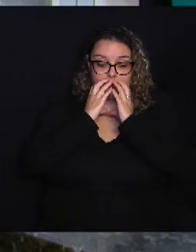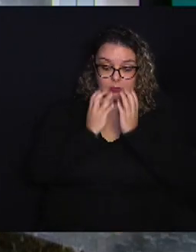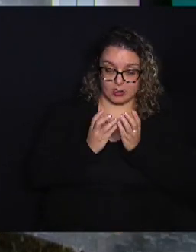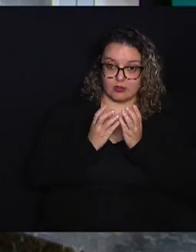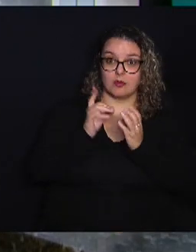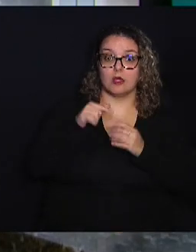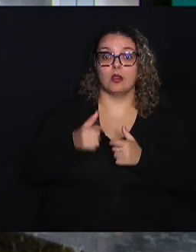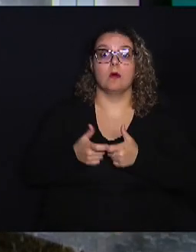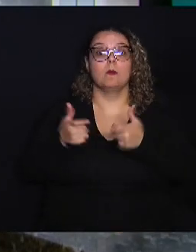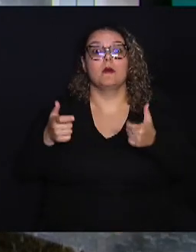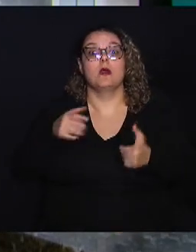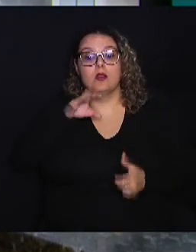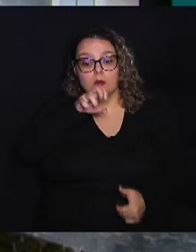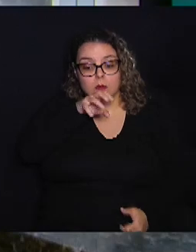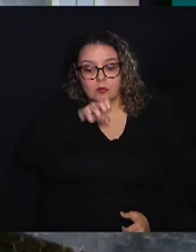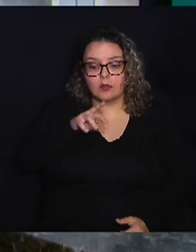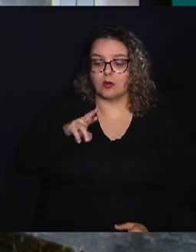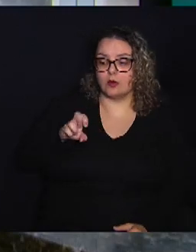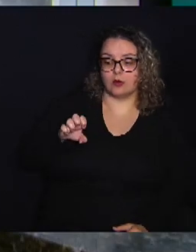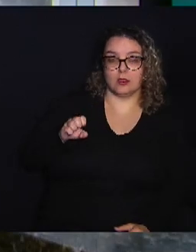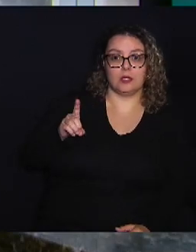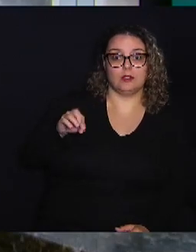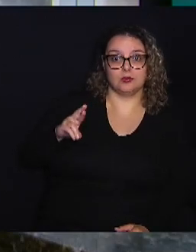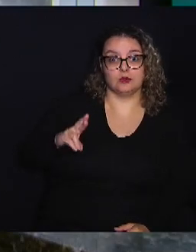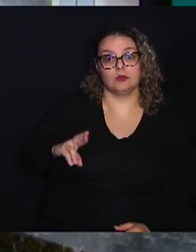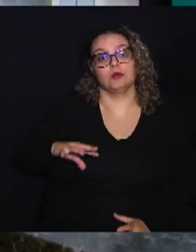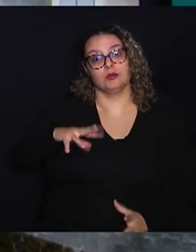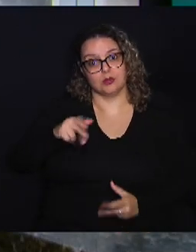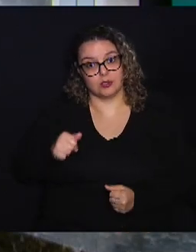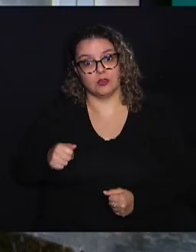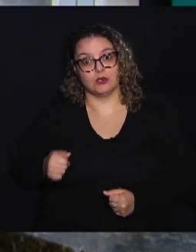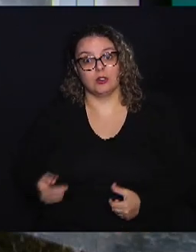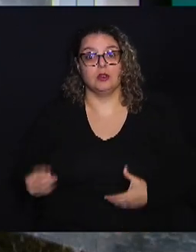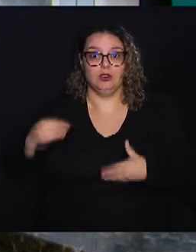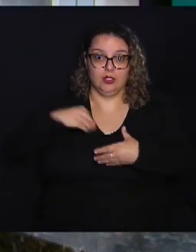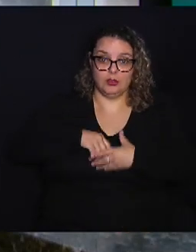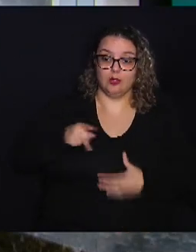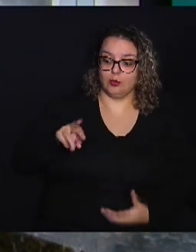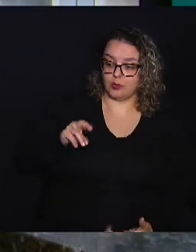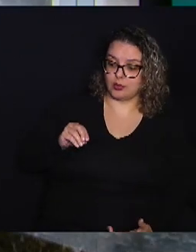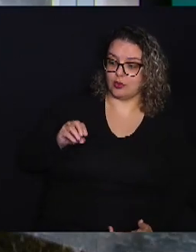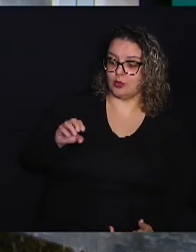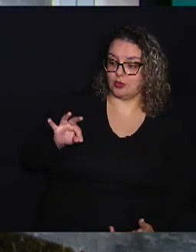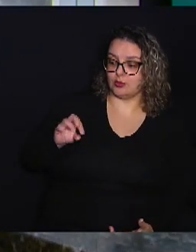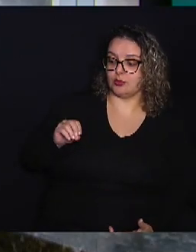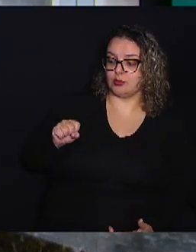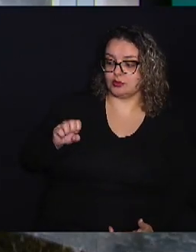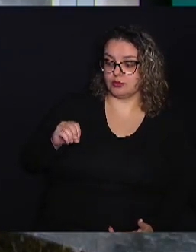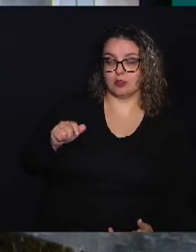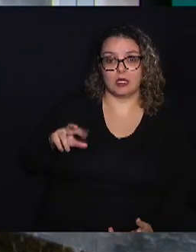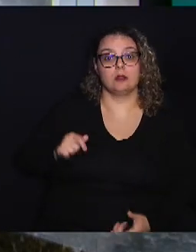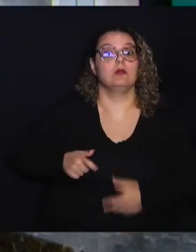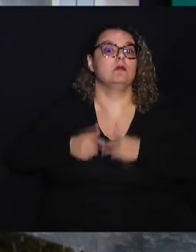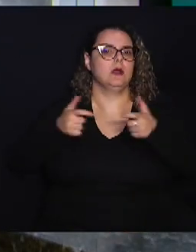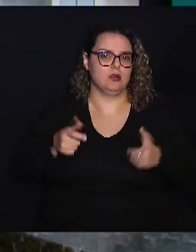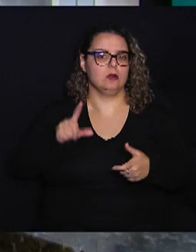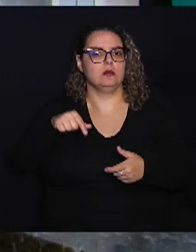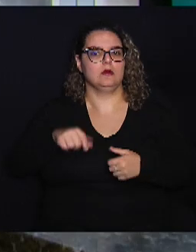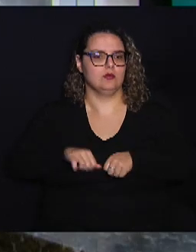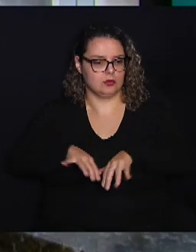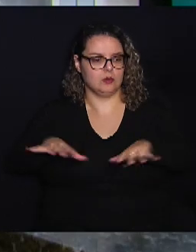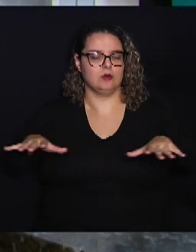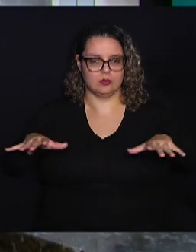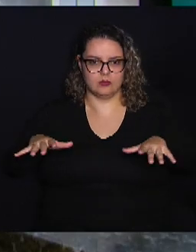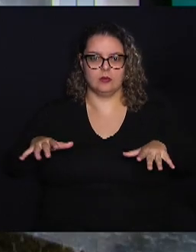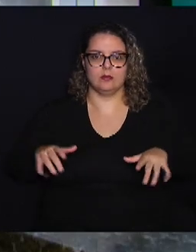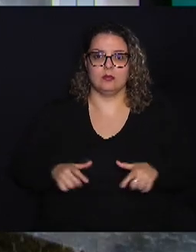o maior roedor do mundo, e o protozoário que vive nela é o maior protozoário do mundo. ele é o que atinge maiores dimensões,